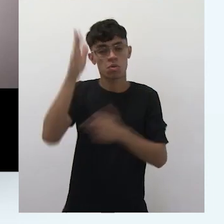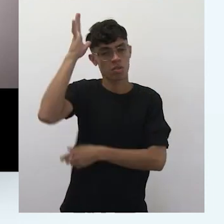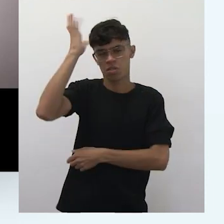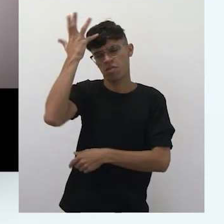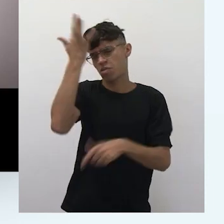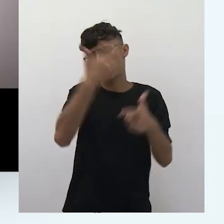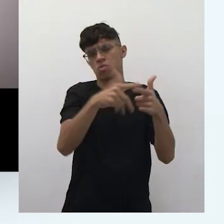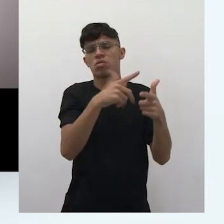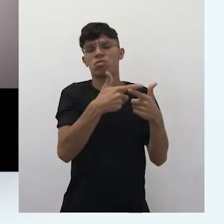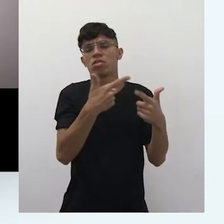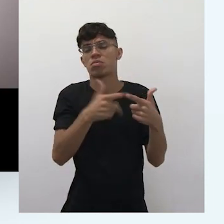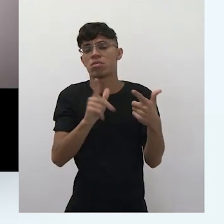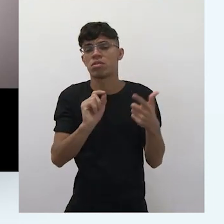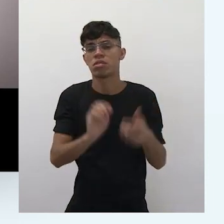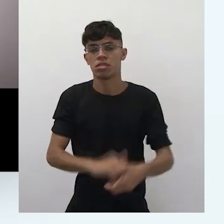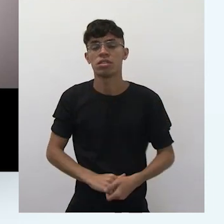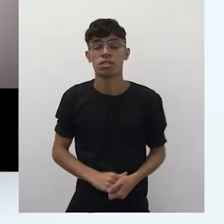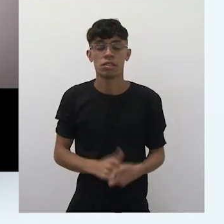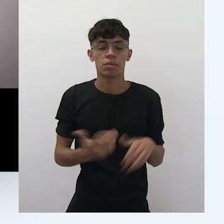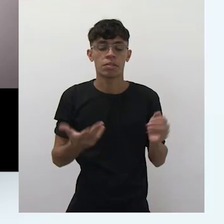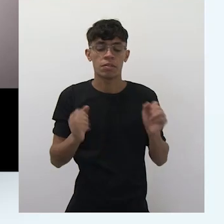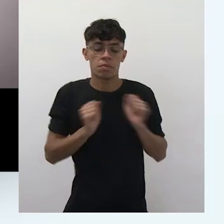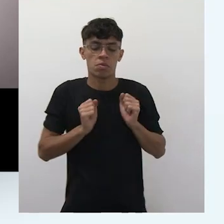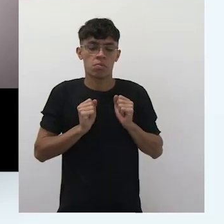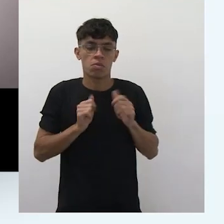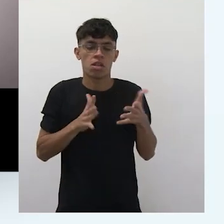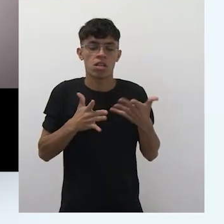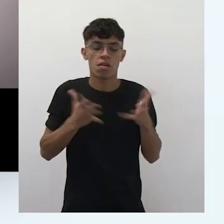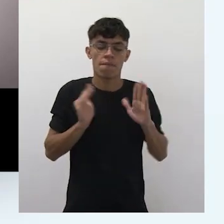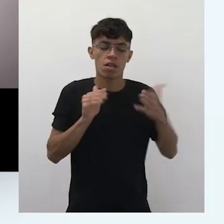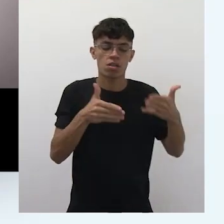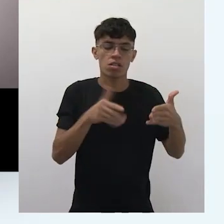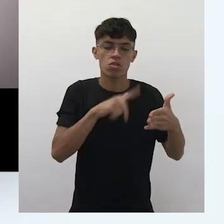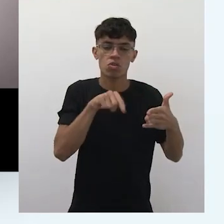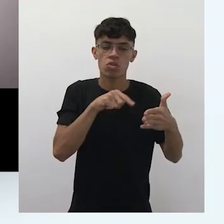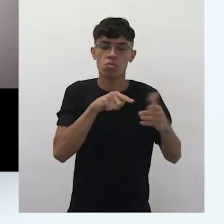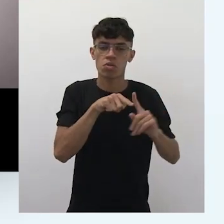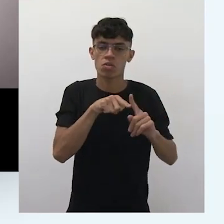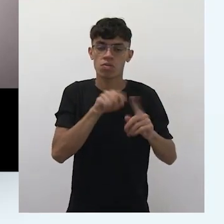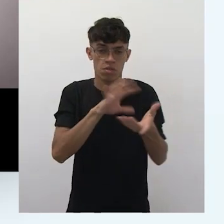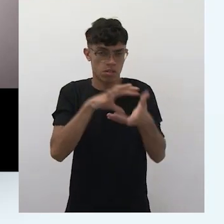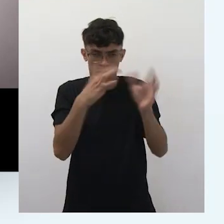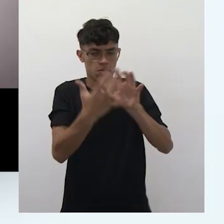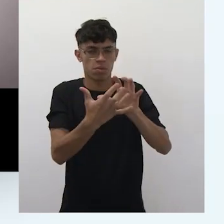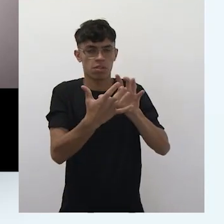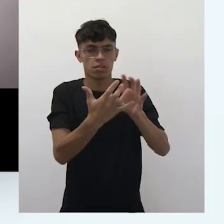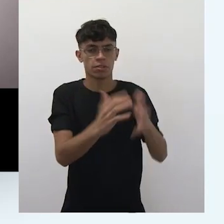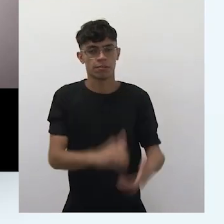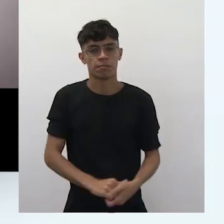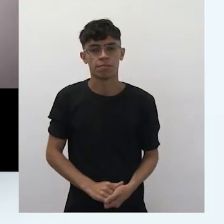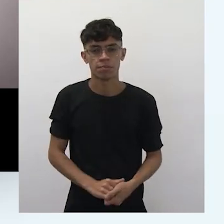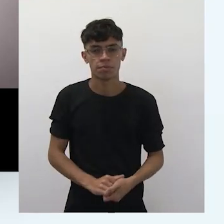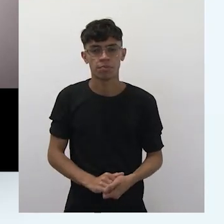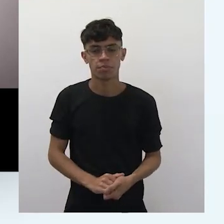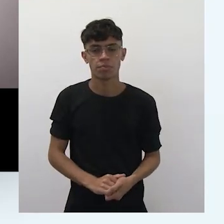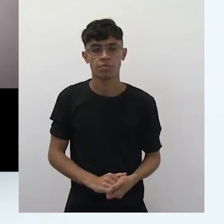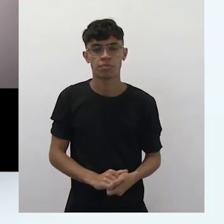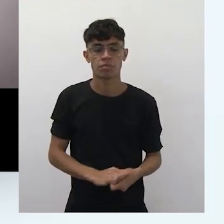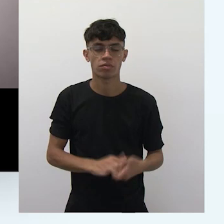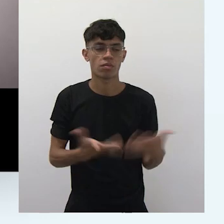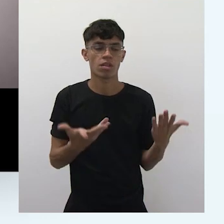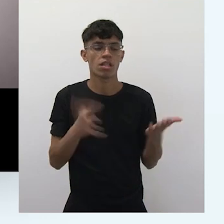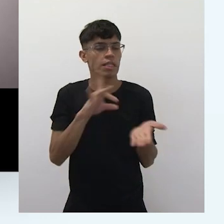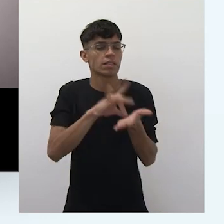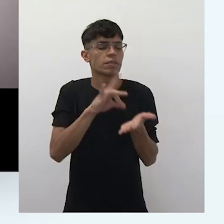ou seja, partir da realidade, visando a sua transformação. As realidades de